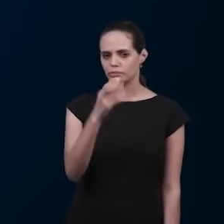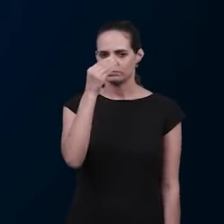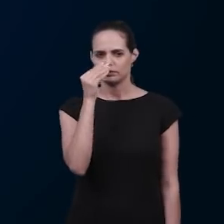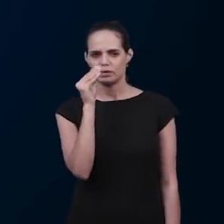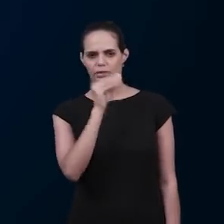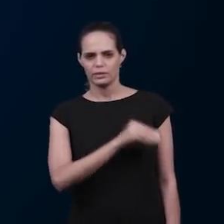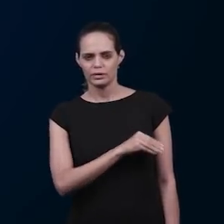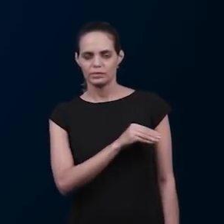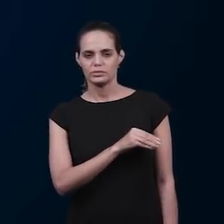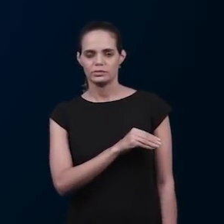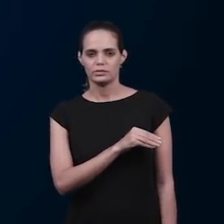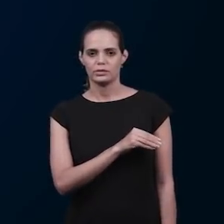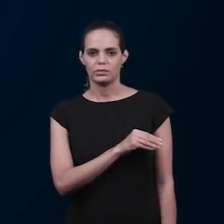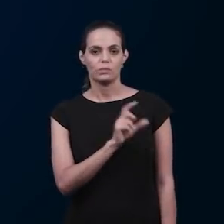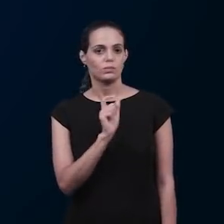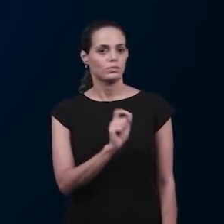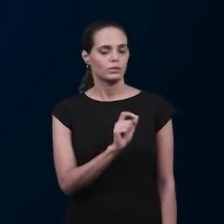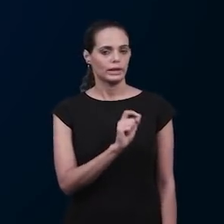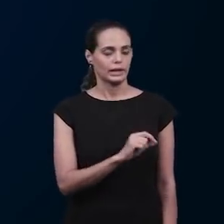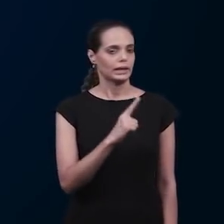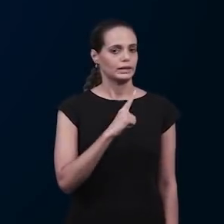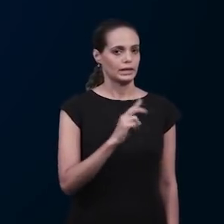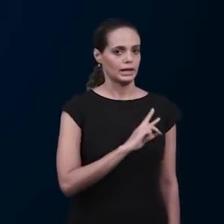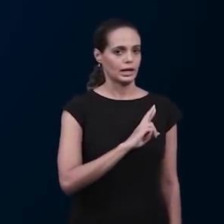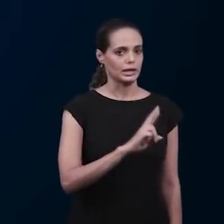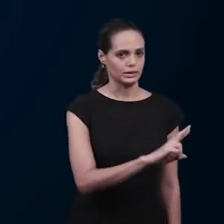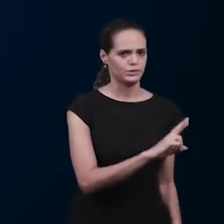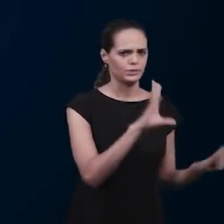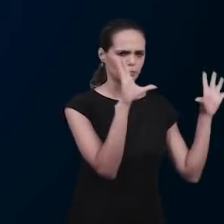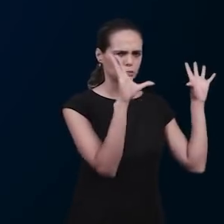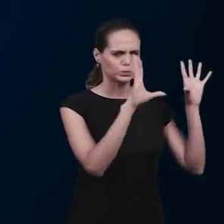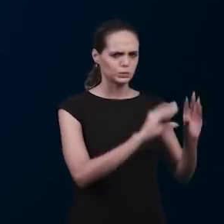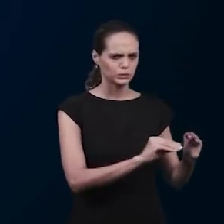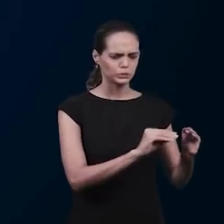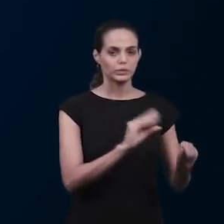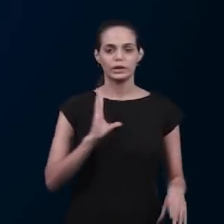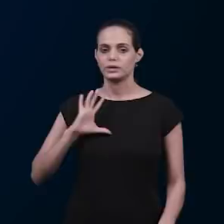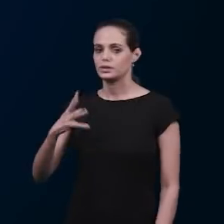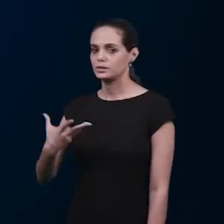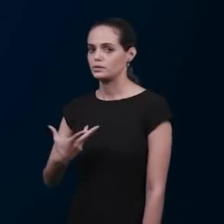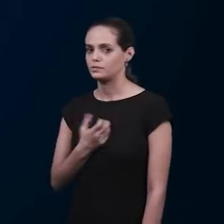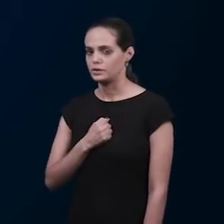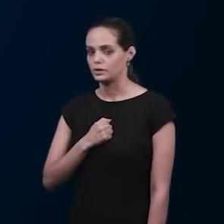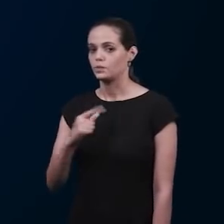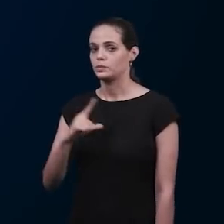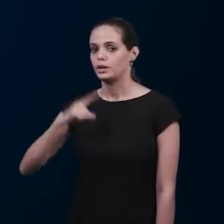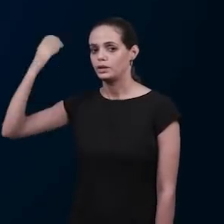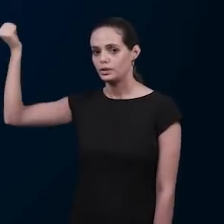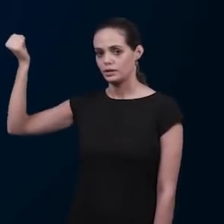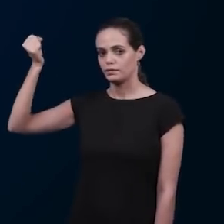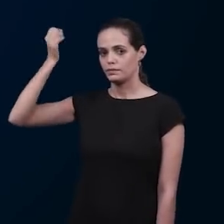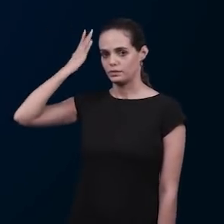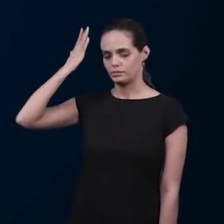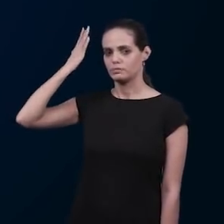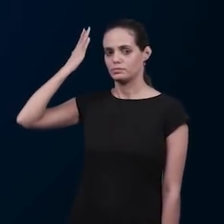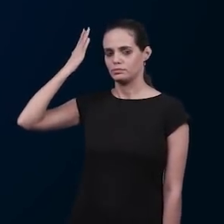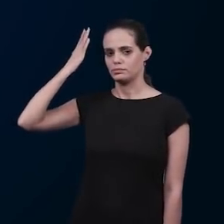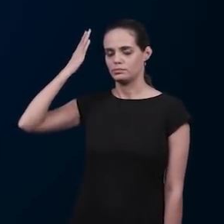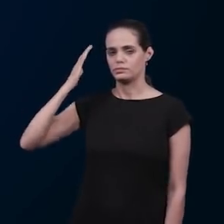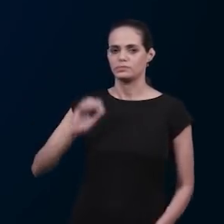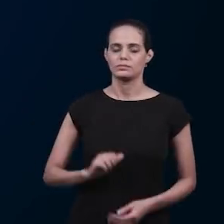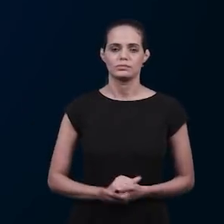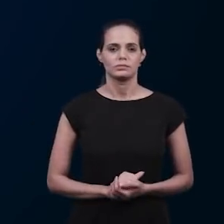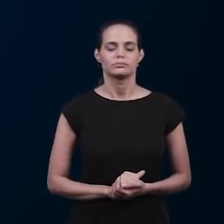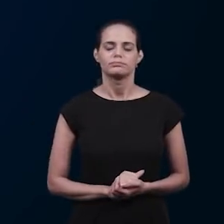que no caso da rejeição, no lado da rejeição, temos religião e treva. E no lado da salvação temos revelação